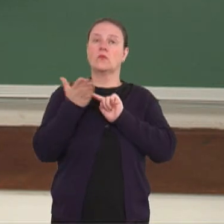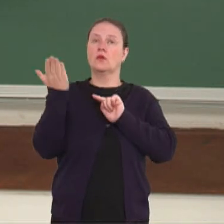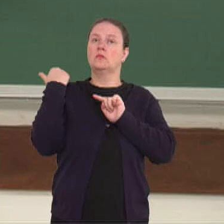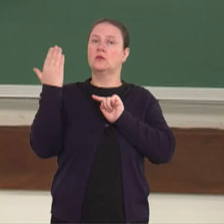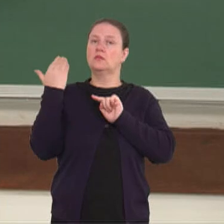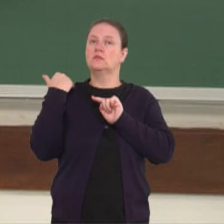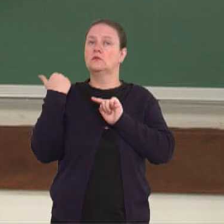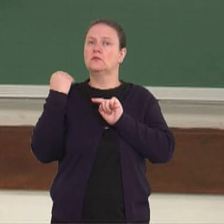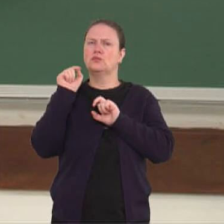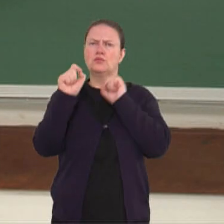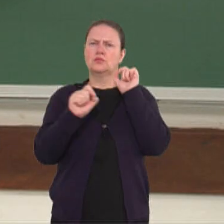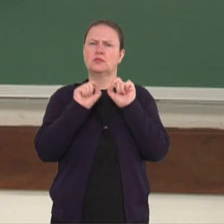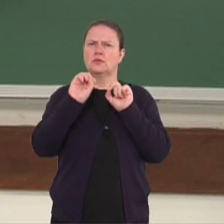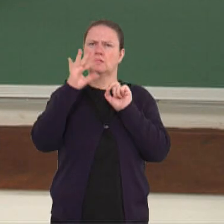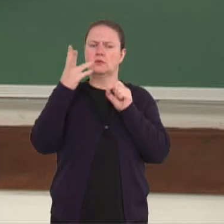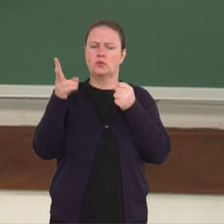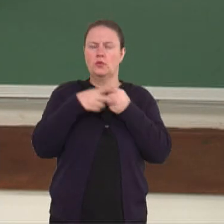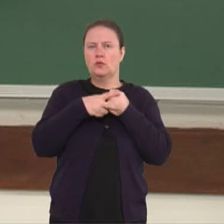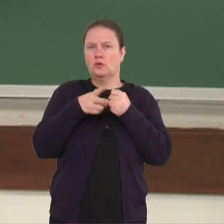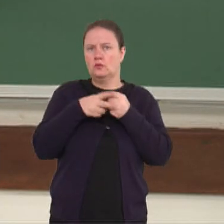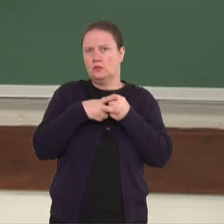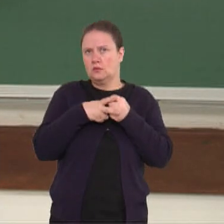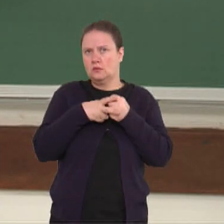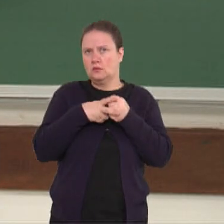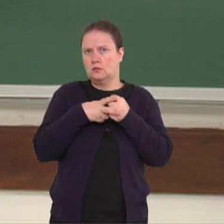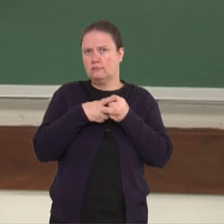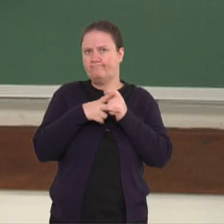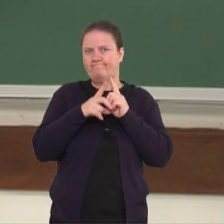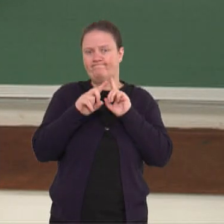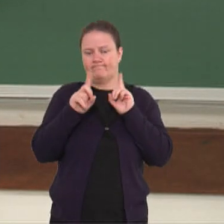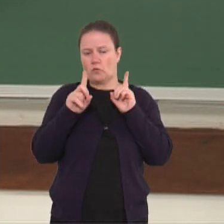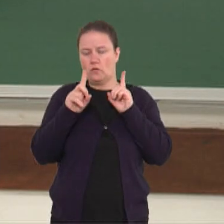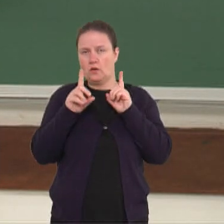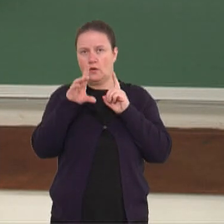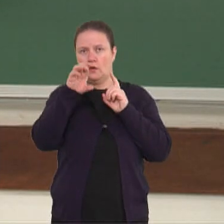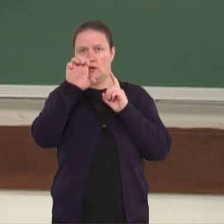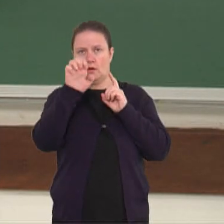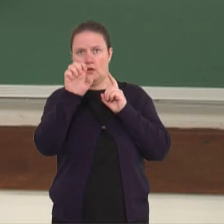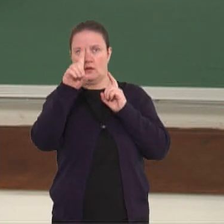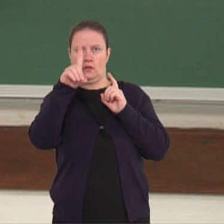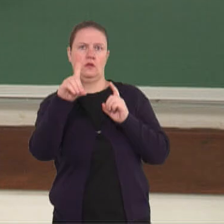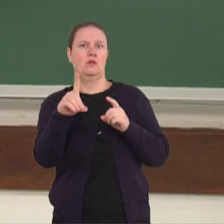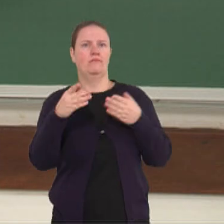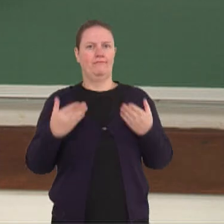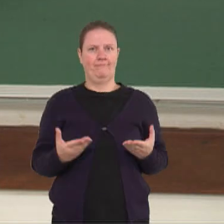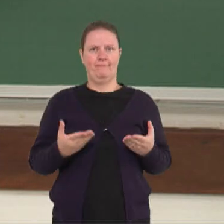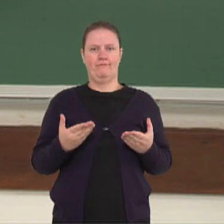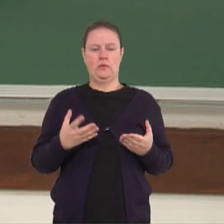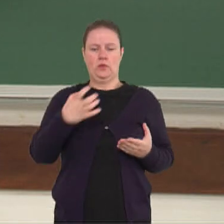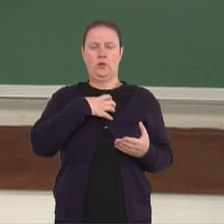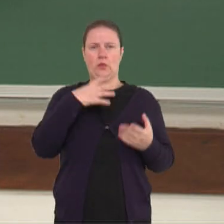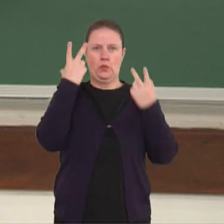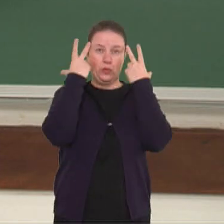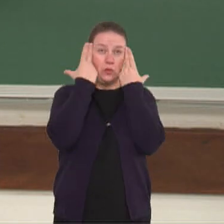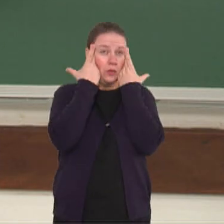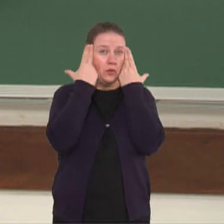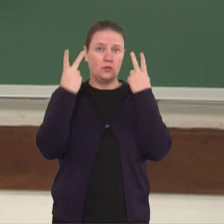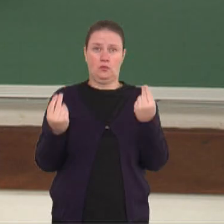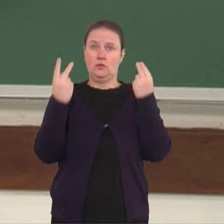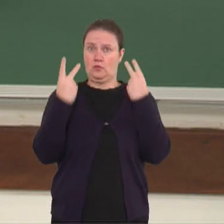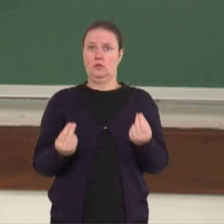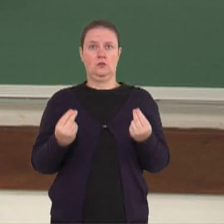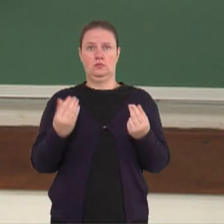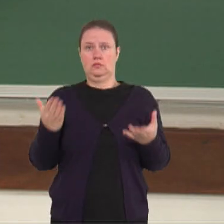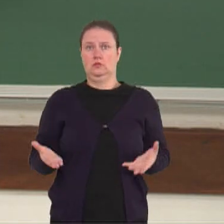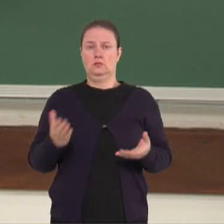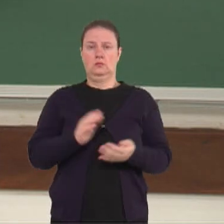acontece com o verbo? Ele não fica com ed, tá? Ele volta para a forma normal dele. Por exemplo, I didn't